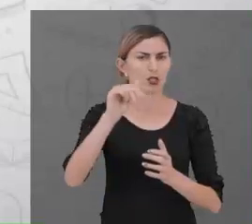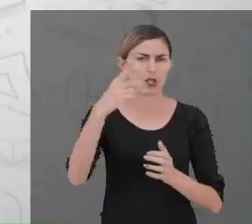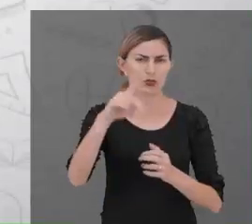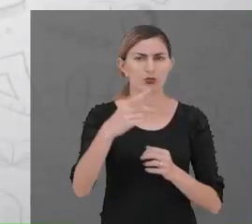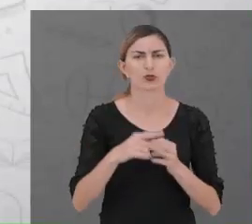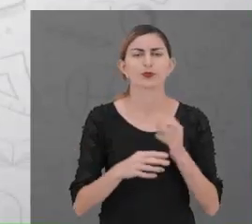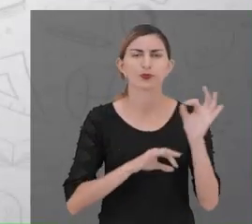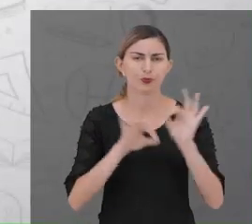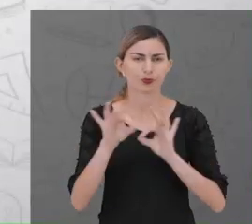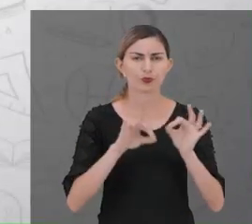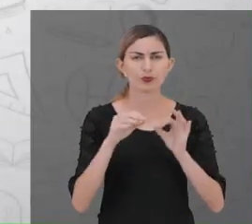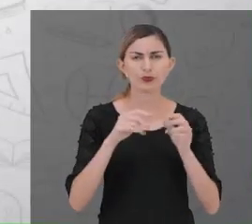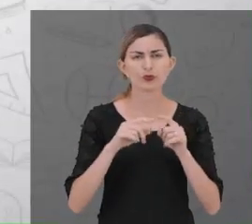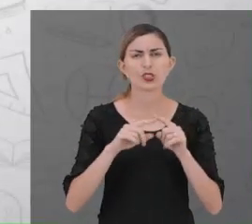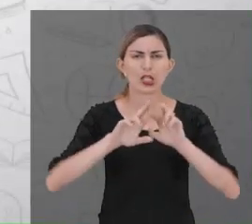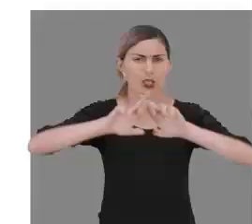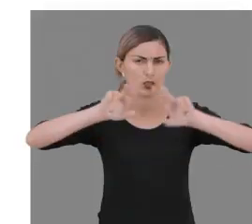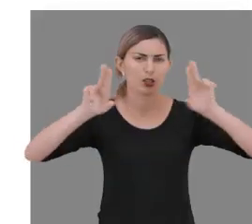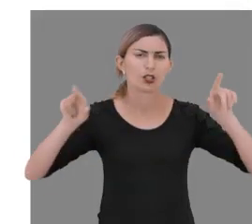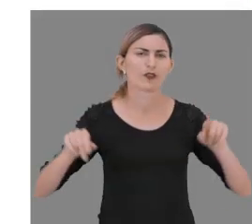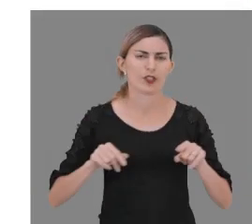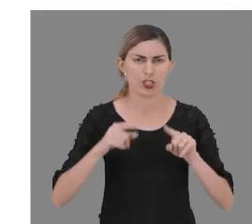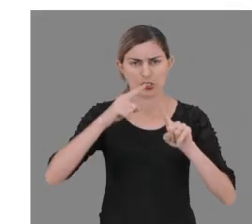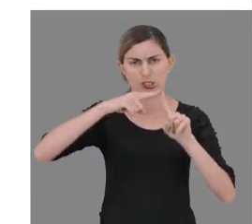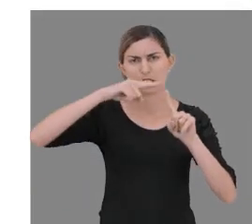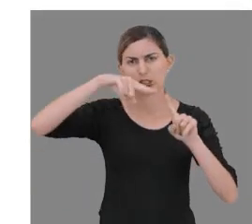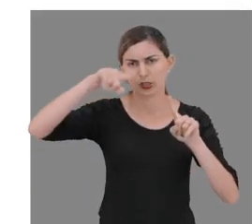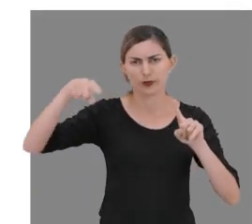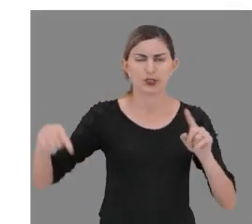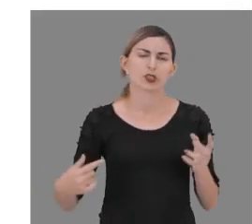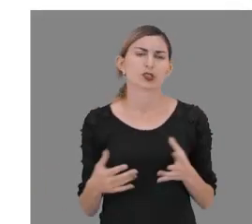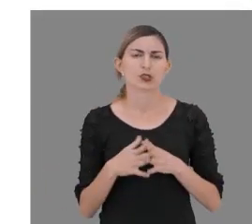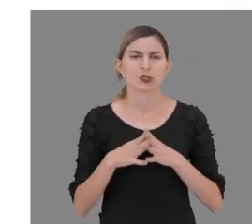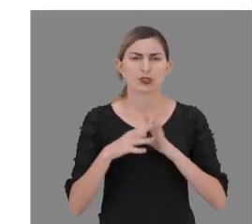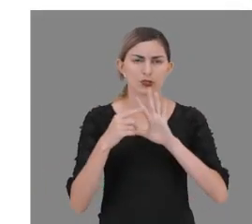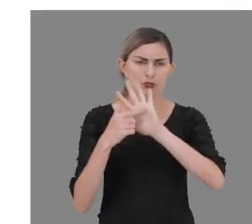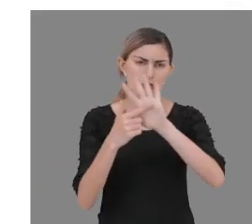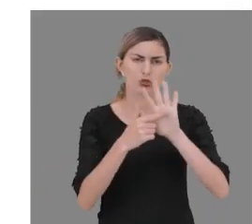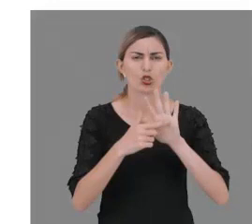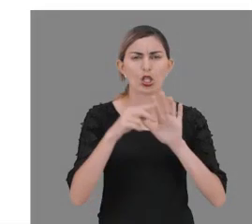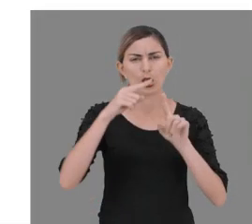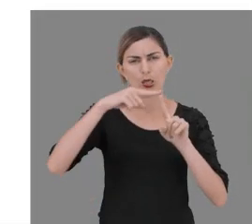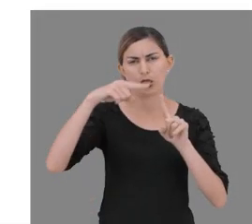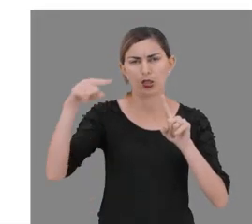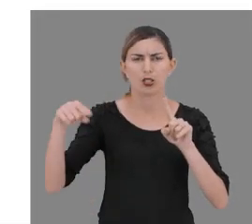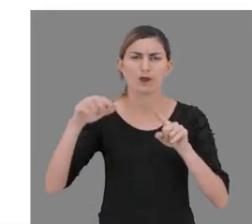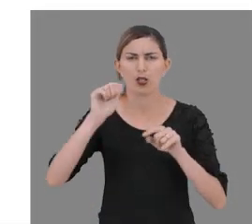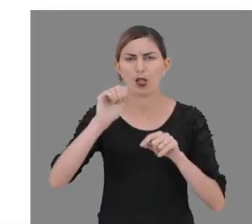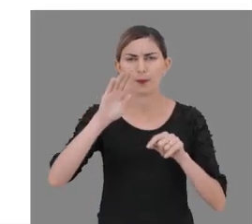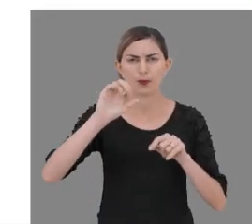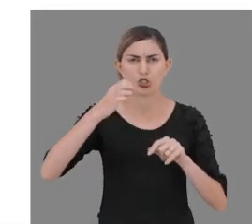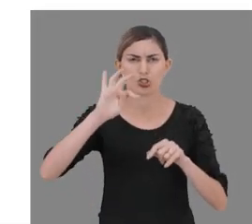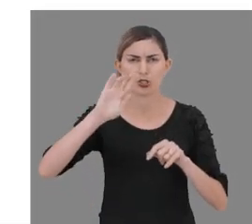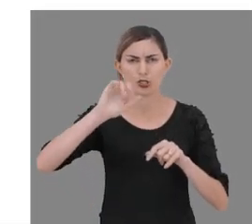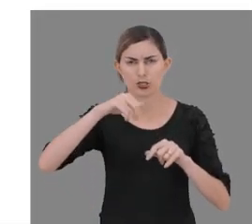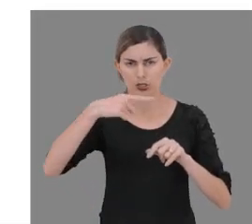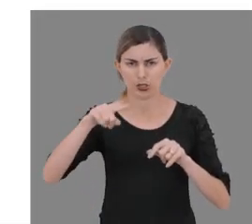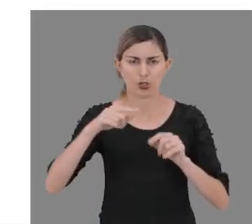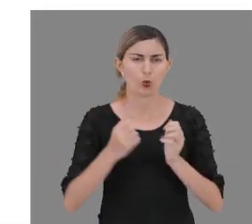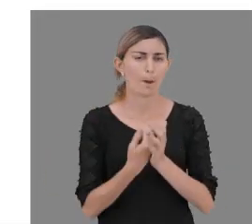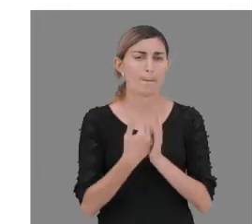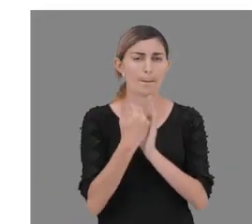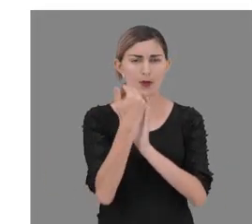O banco de dados, para ser modelado, ele passa por diferentes níveis. Esses níveis são chamados de níveis de